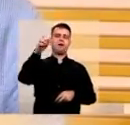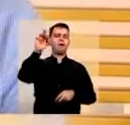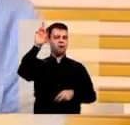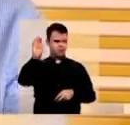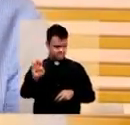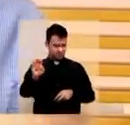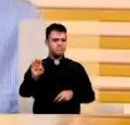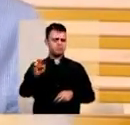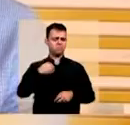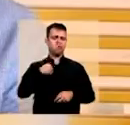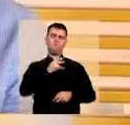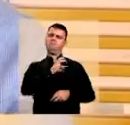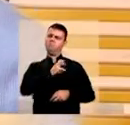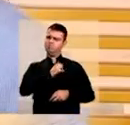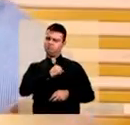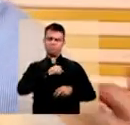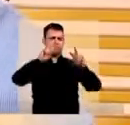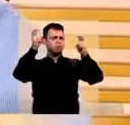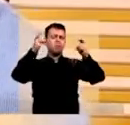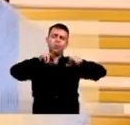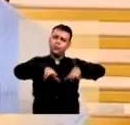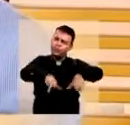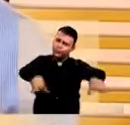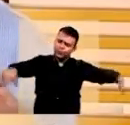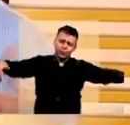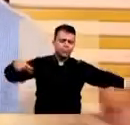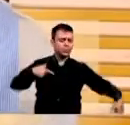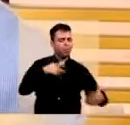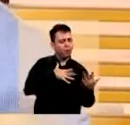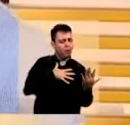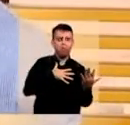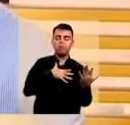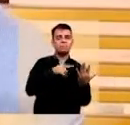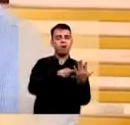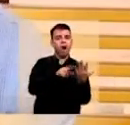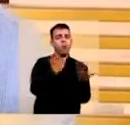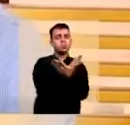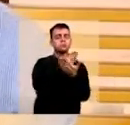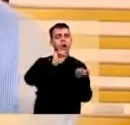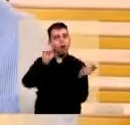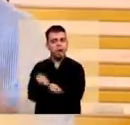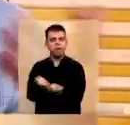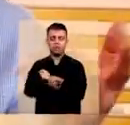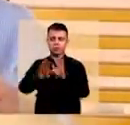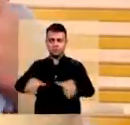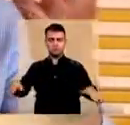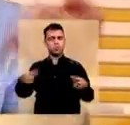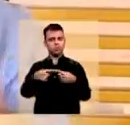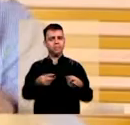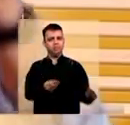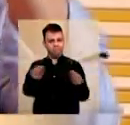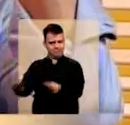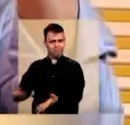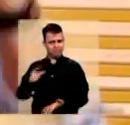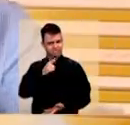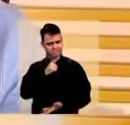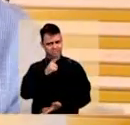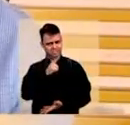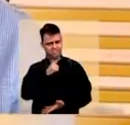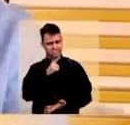Shakespeare tem, na obra dele, você tem todos os temas. E você tem Shakespeare para crianças também. Né? Quer dizer, não é só aquele Shakespeare